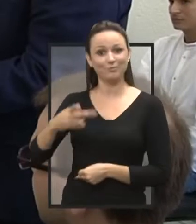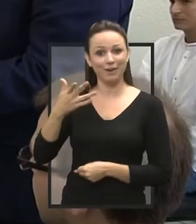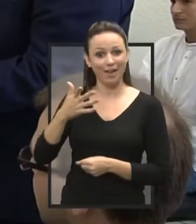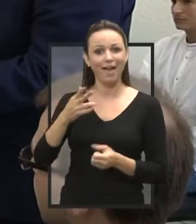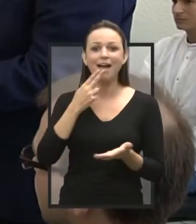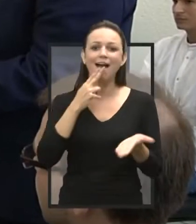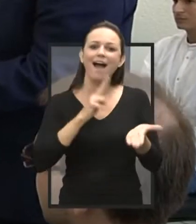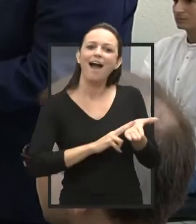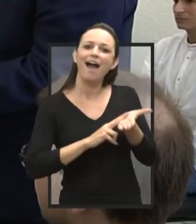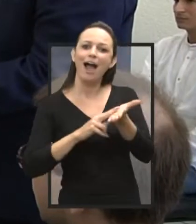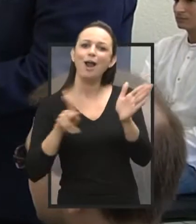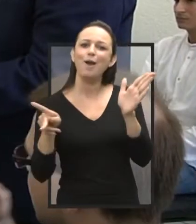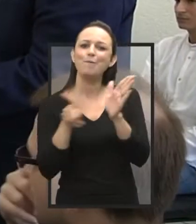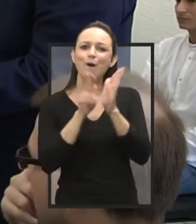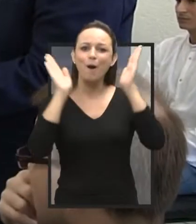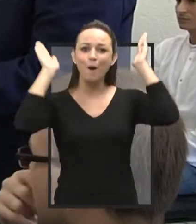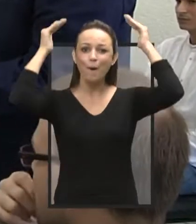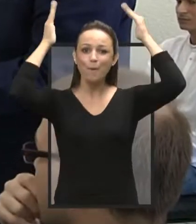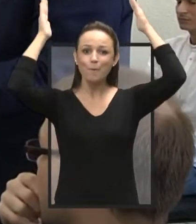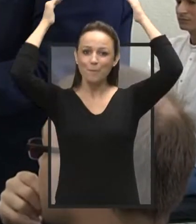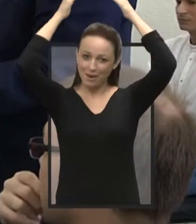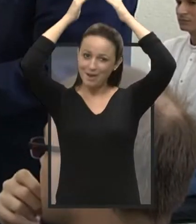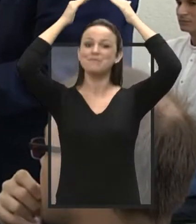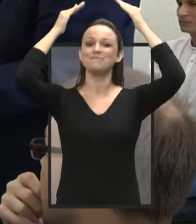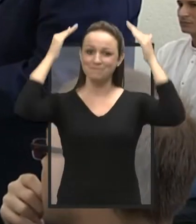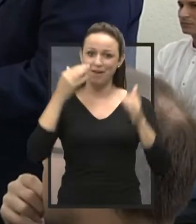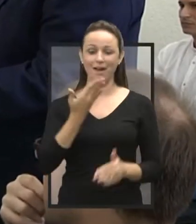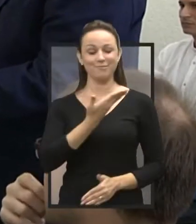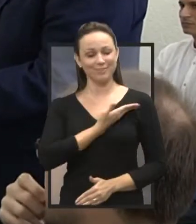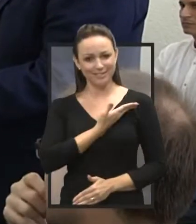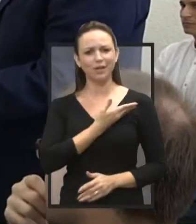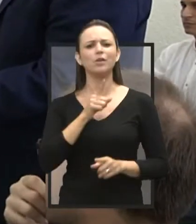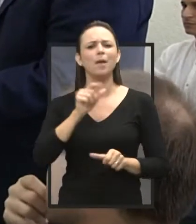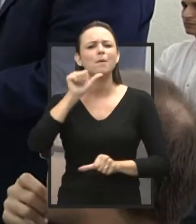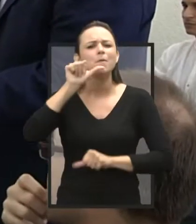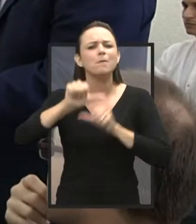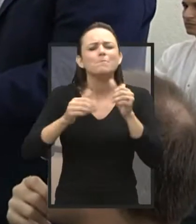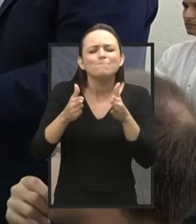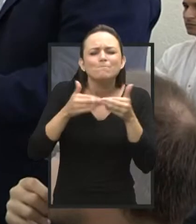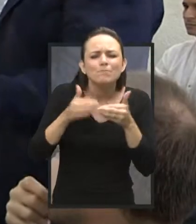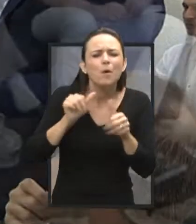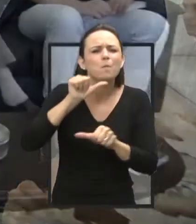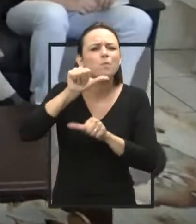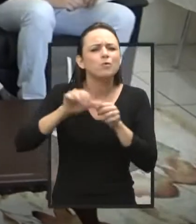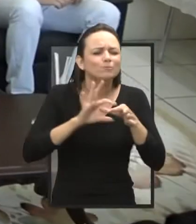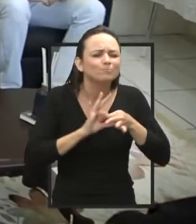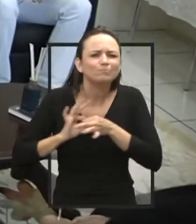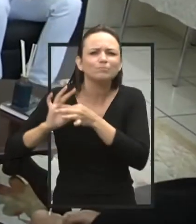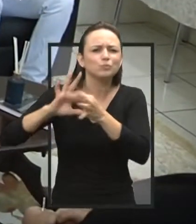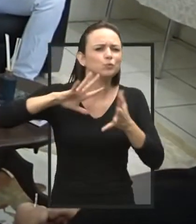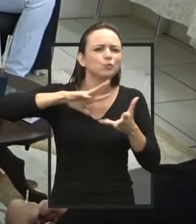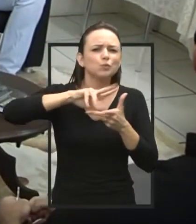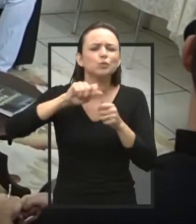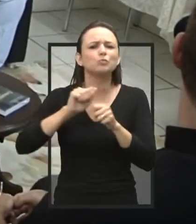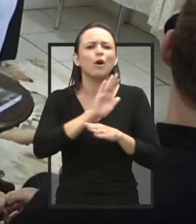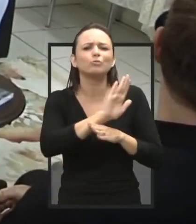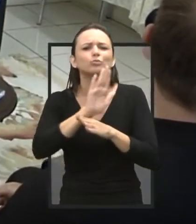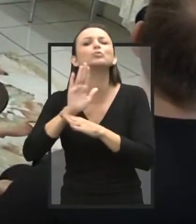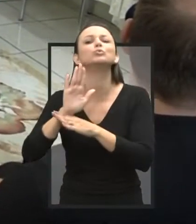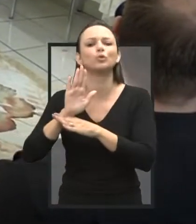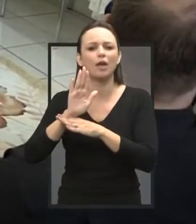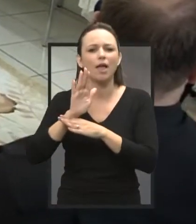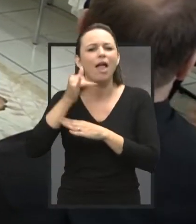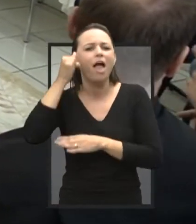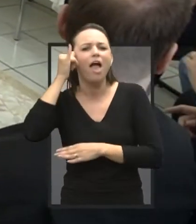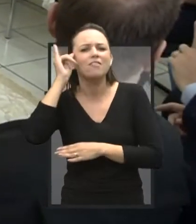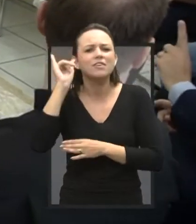carta encíclica do Papa Francisco, com uma mensagem de apelo à mudança e à unificação global das ações para conter